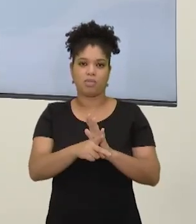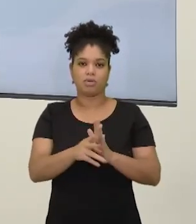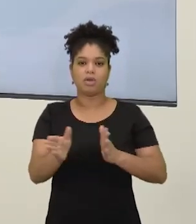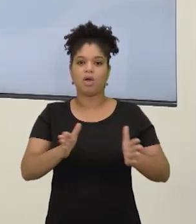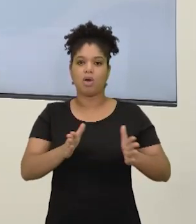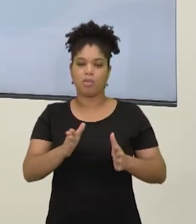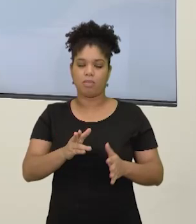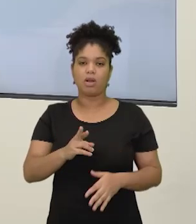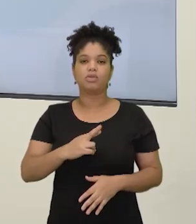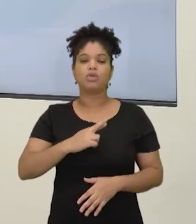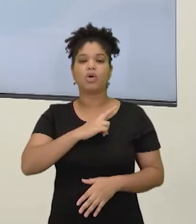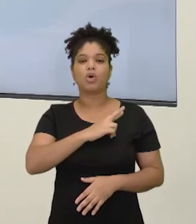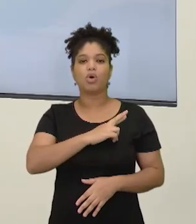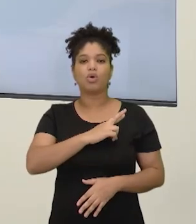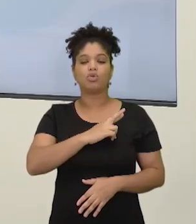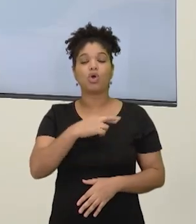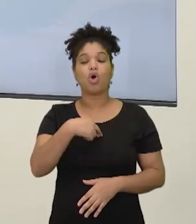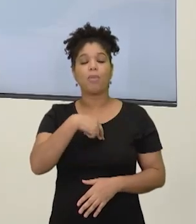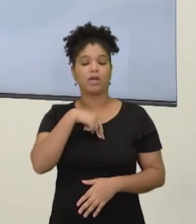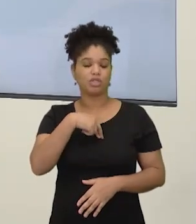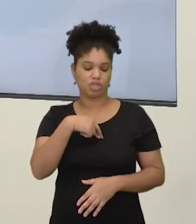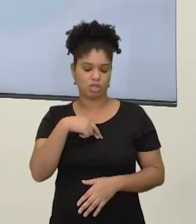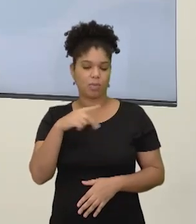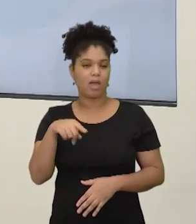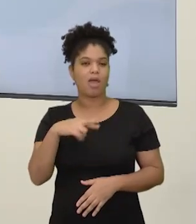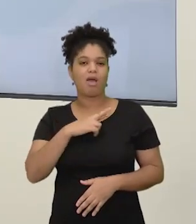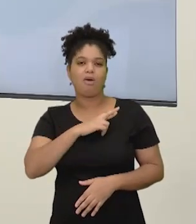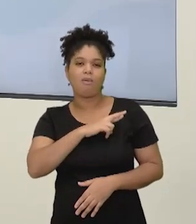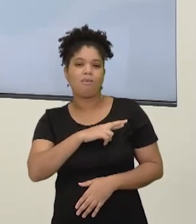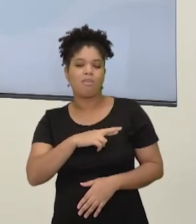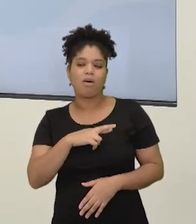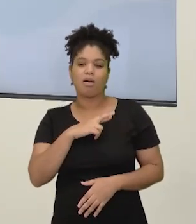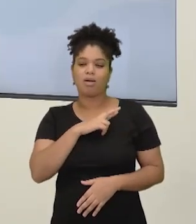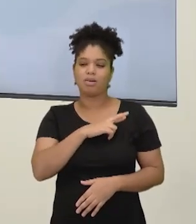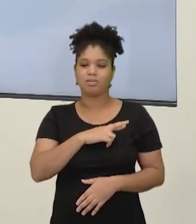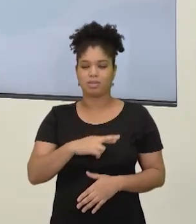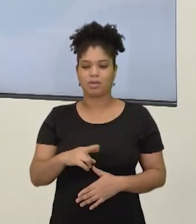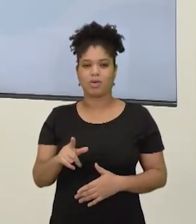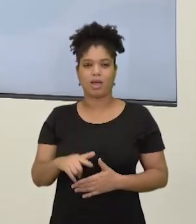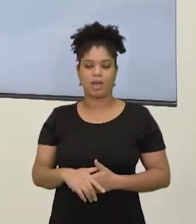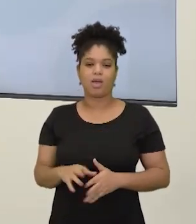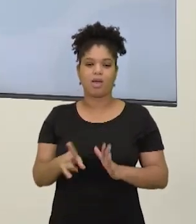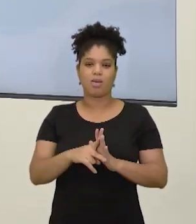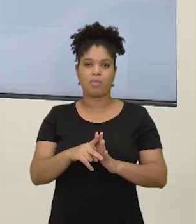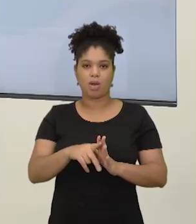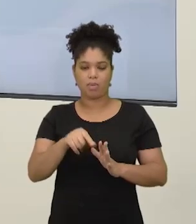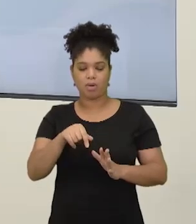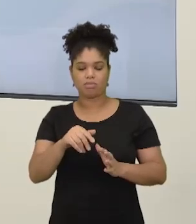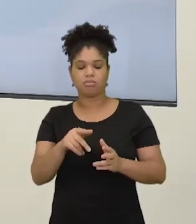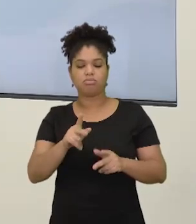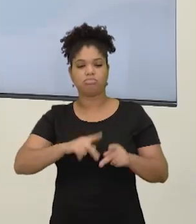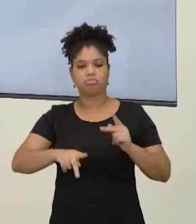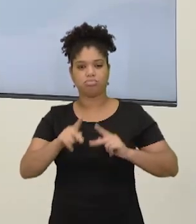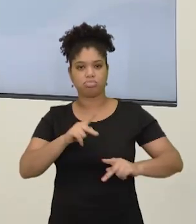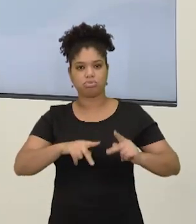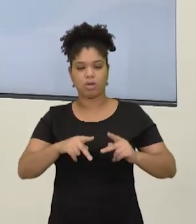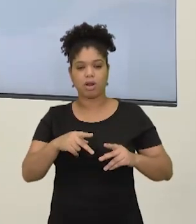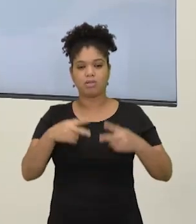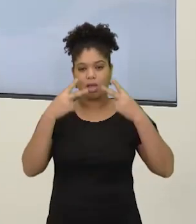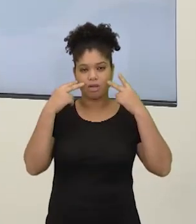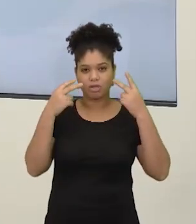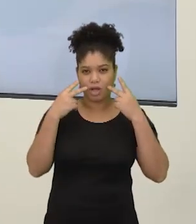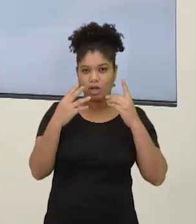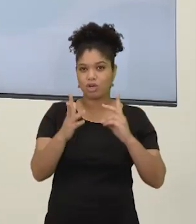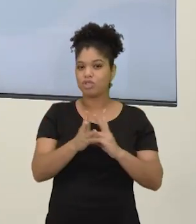Moreninha também está aí, mas Moreninha já é um romance mais urbano, não tem indígenas, né? É um romance mais próximo do que nós